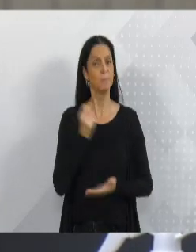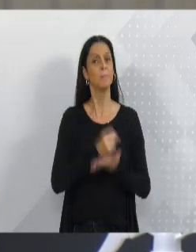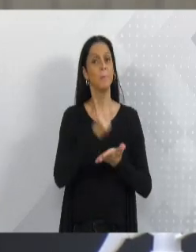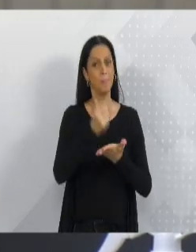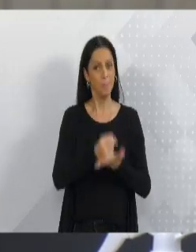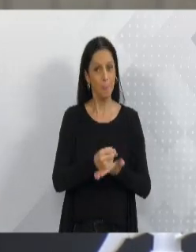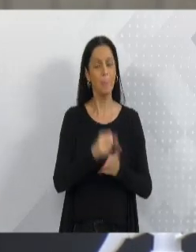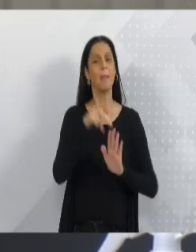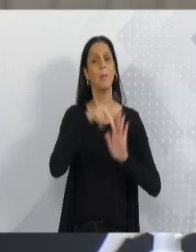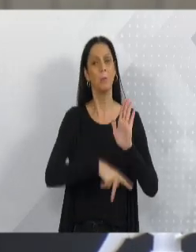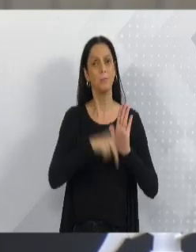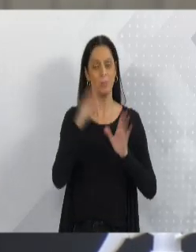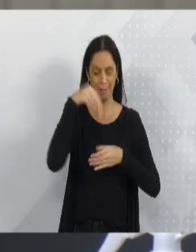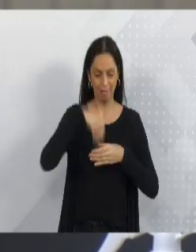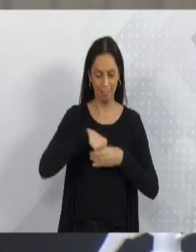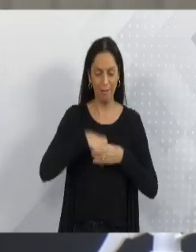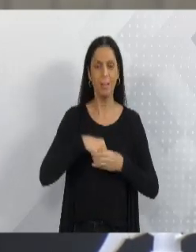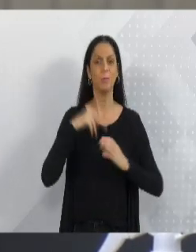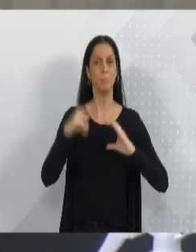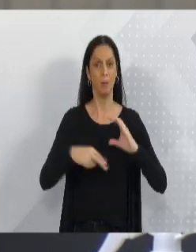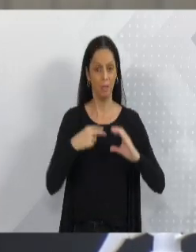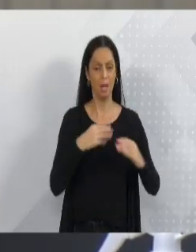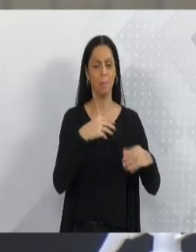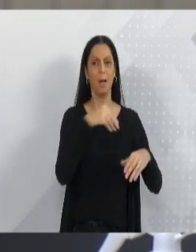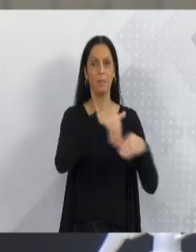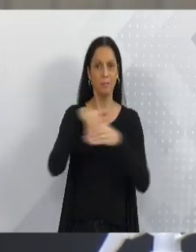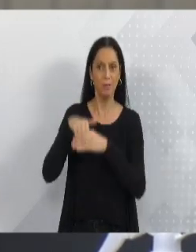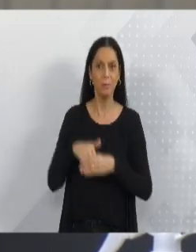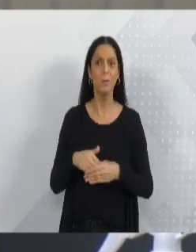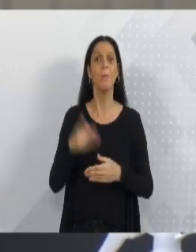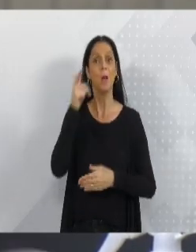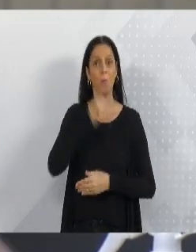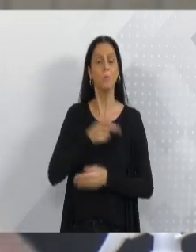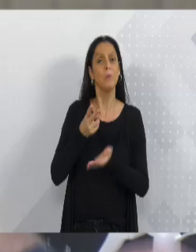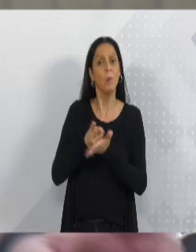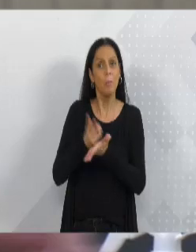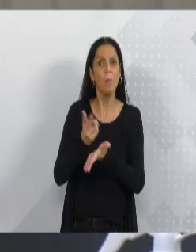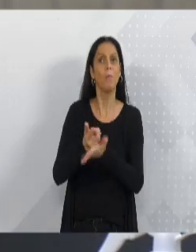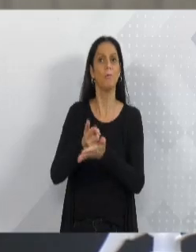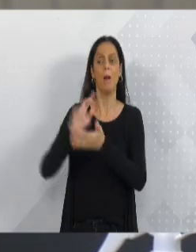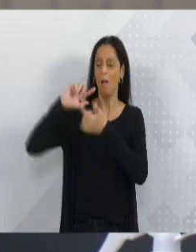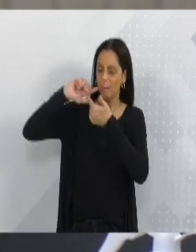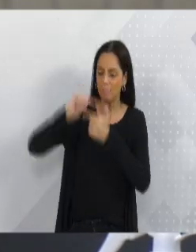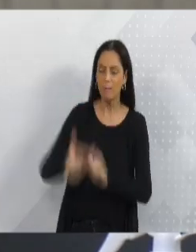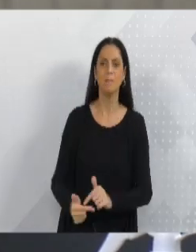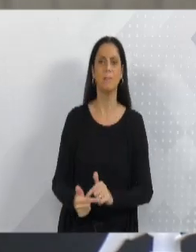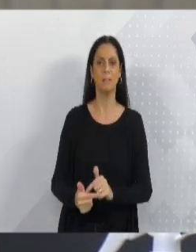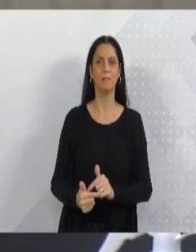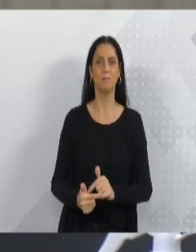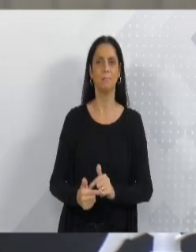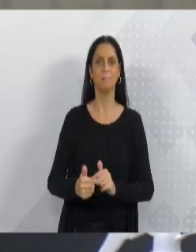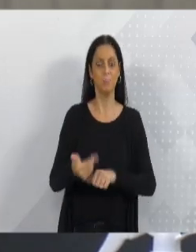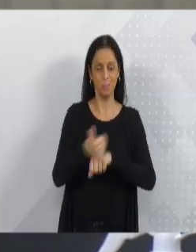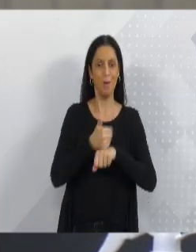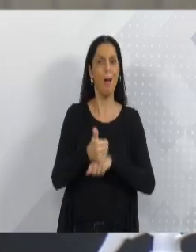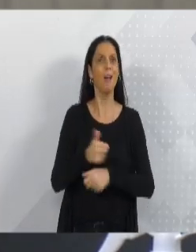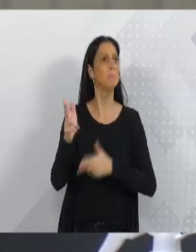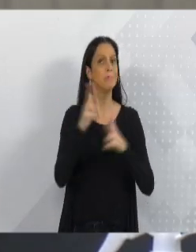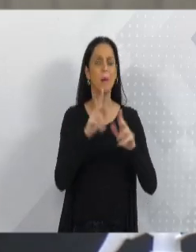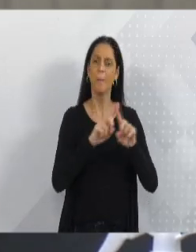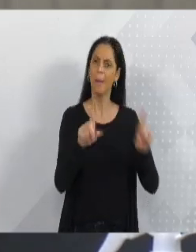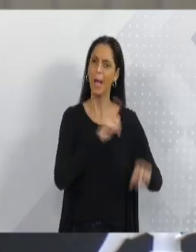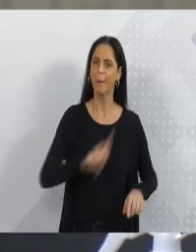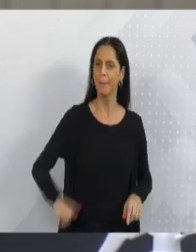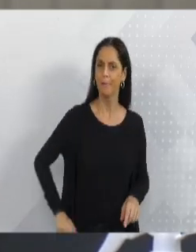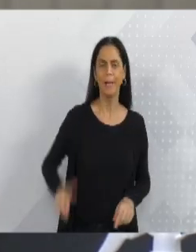está tramitando nessa casa para que seja preservado. Engraçado que o governo